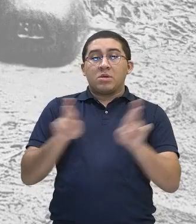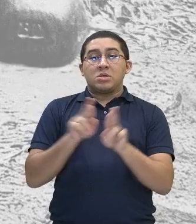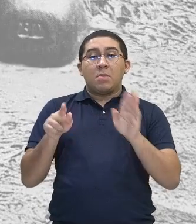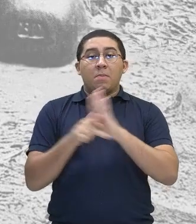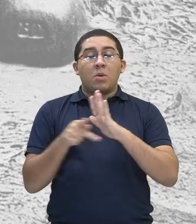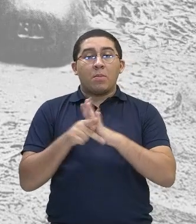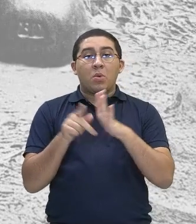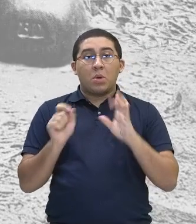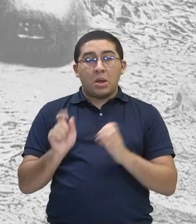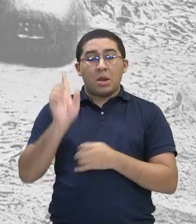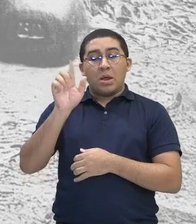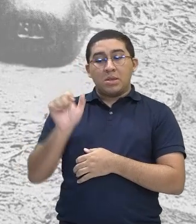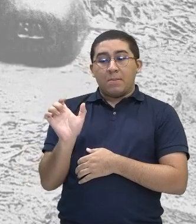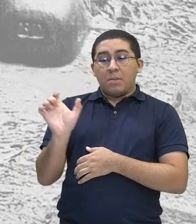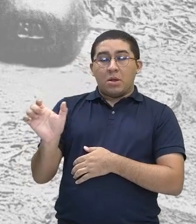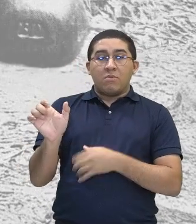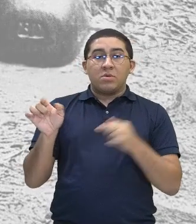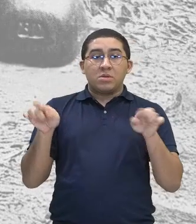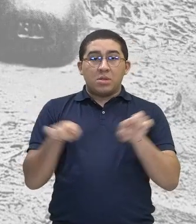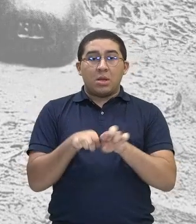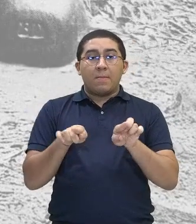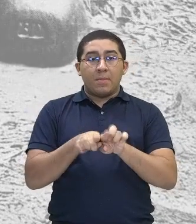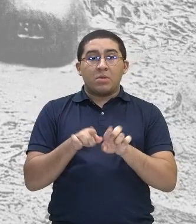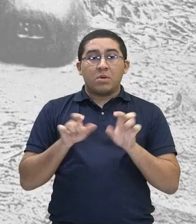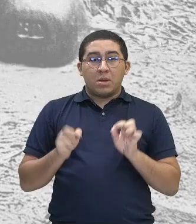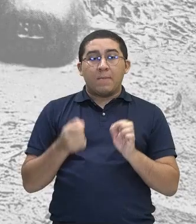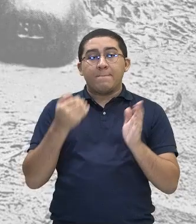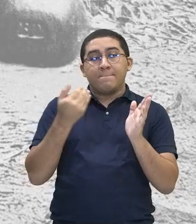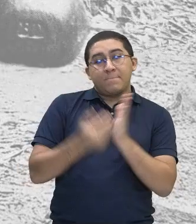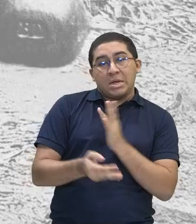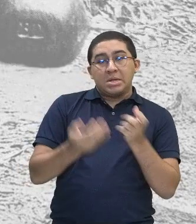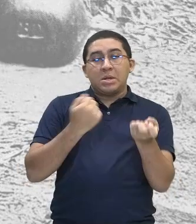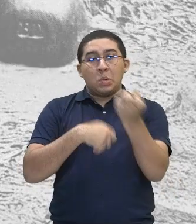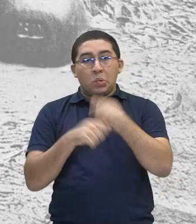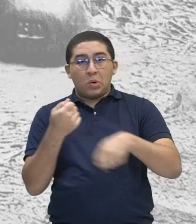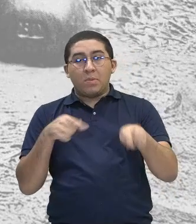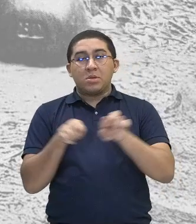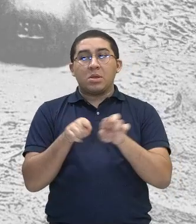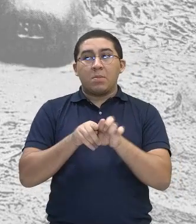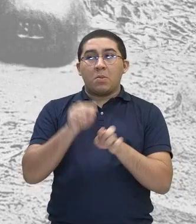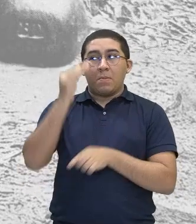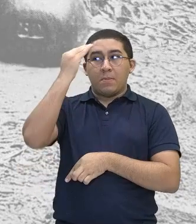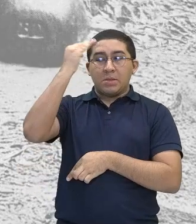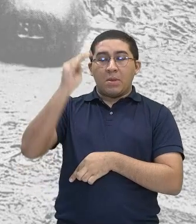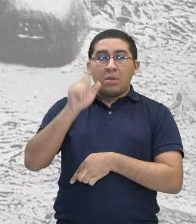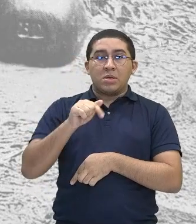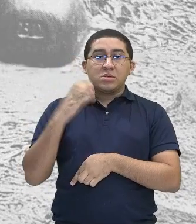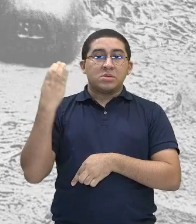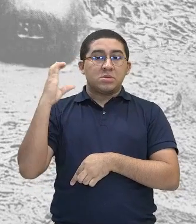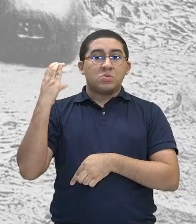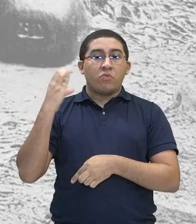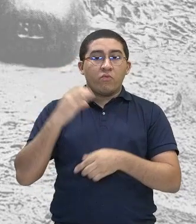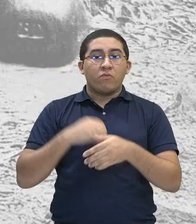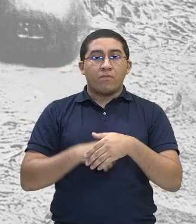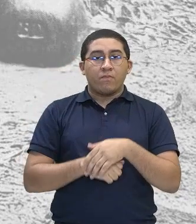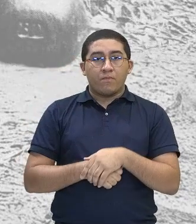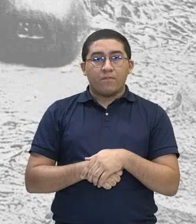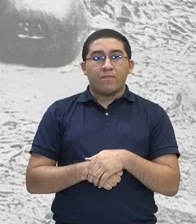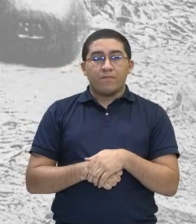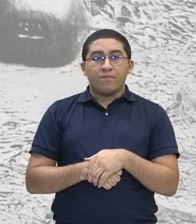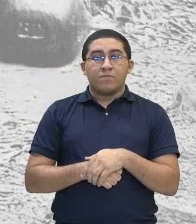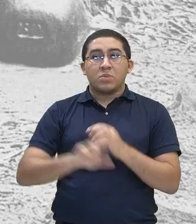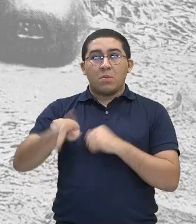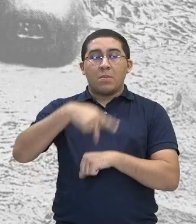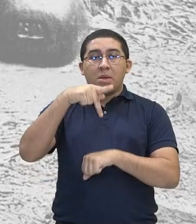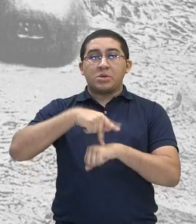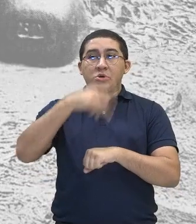biopirataria, gente, vai colocar para a gente uma perda econômica e também o principal, científico, tá? Para o nosso Brasil,